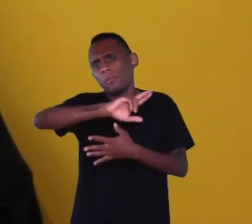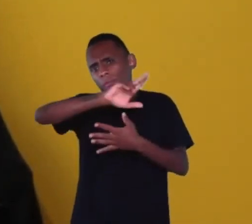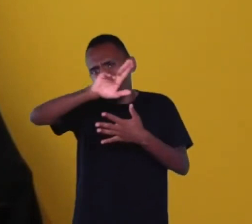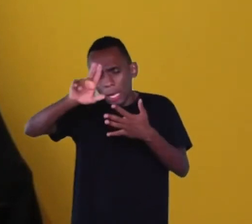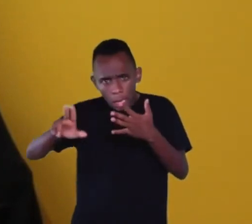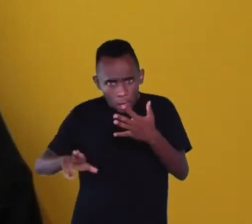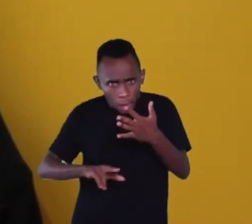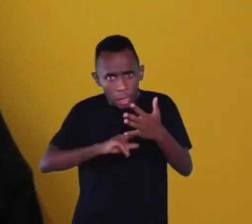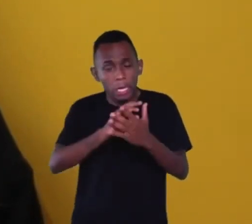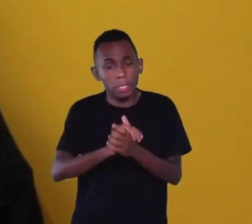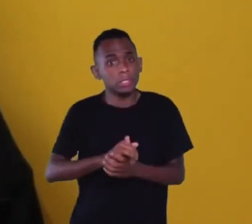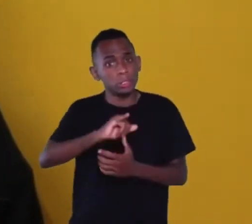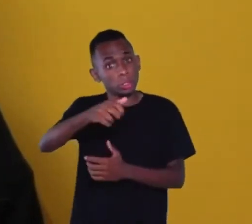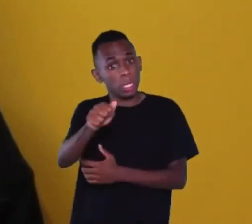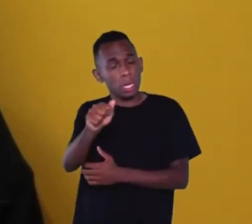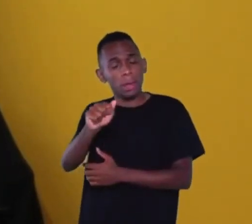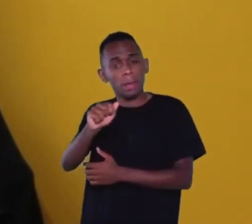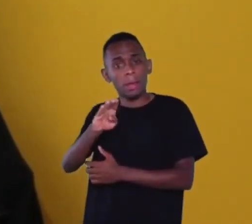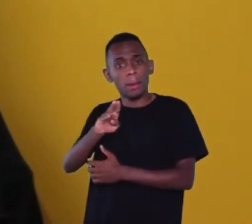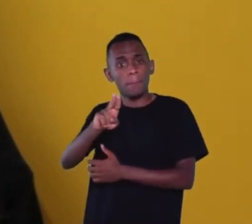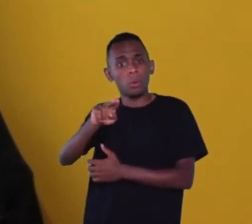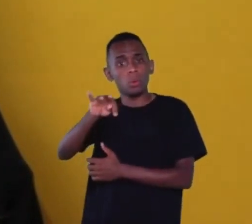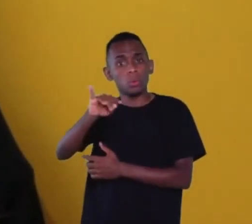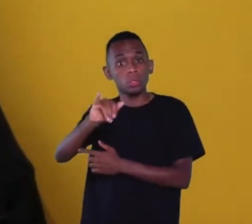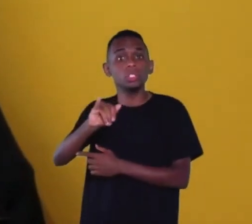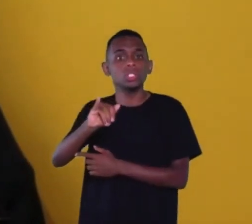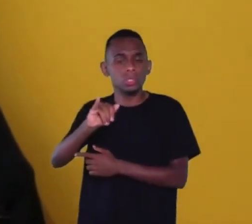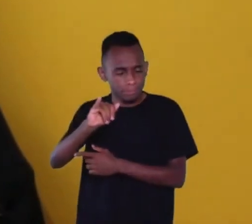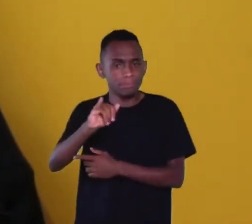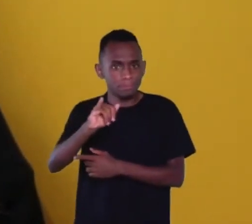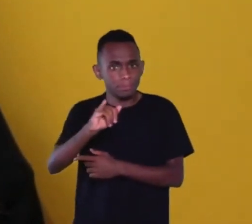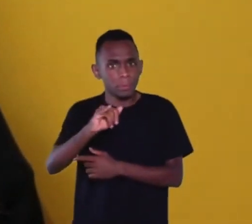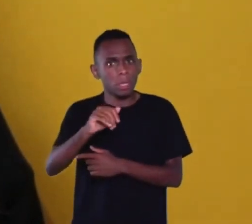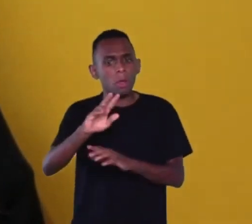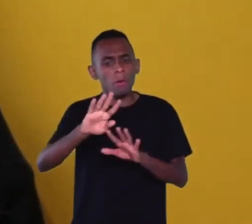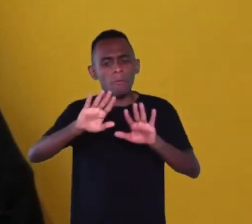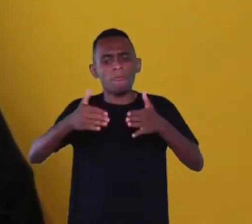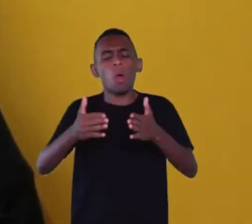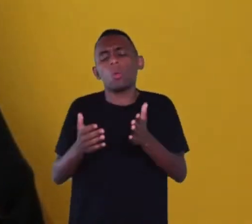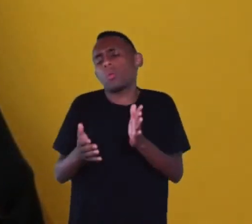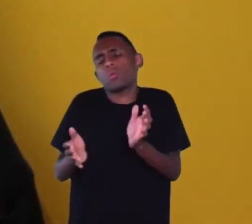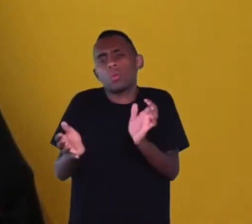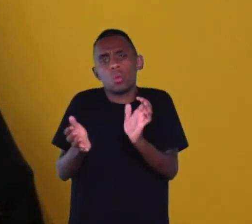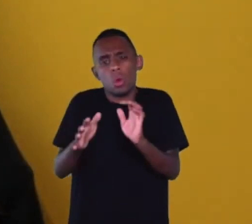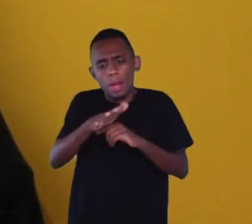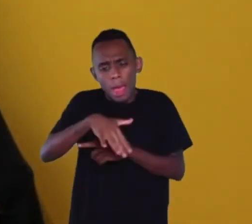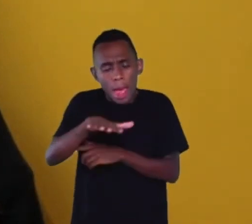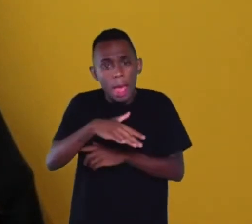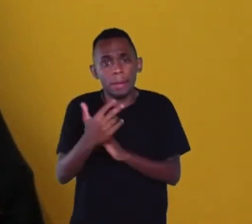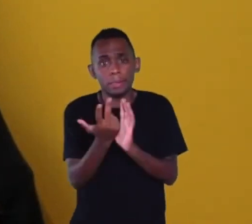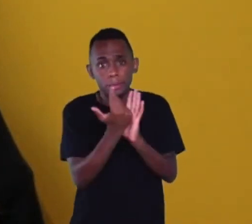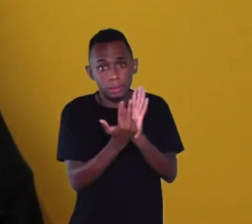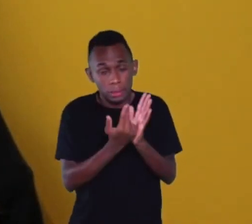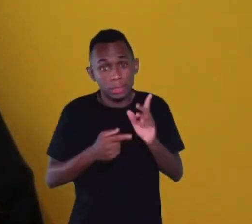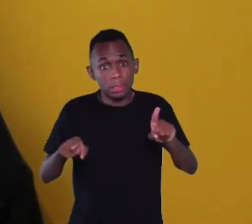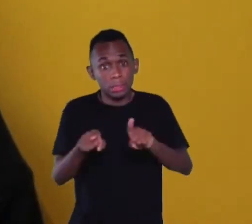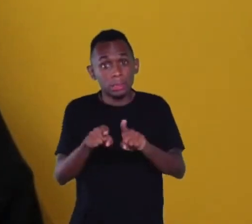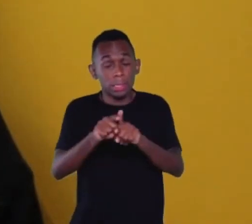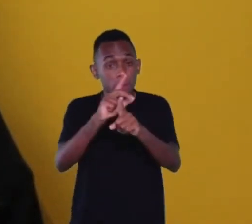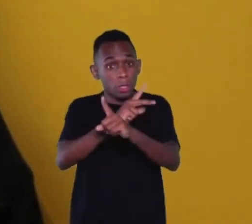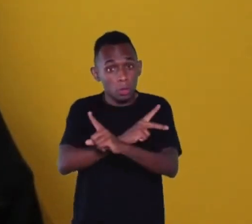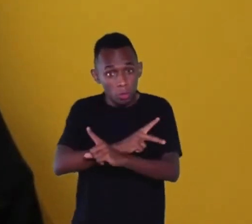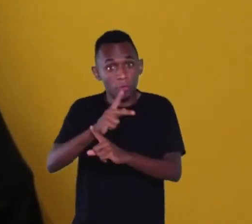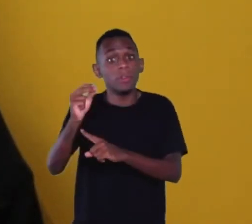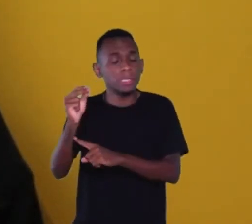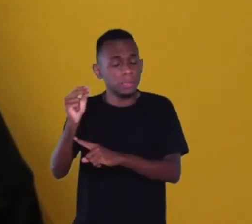Jabuti 2022, na categoria Ilustração, e o Prêmio Literário, da